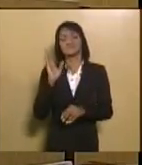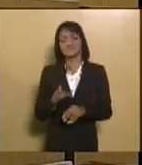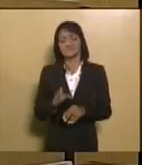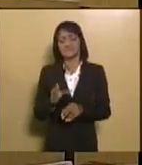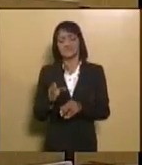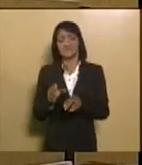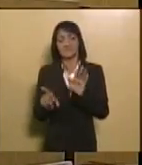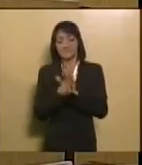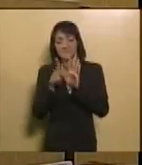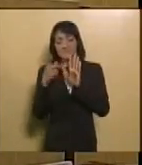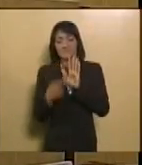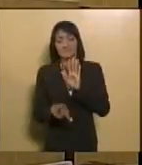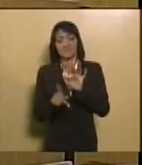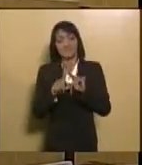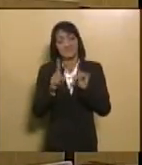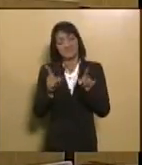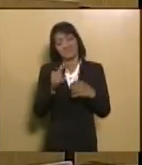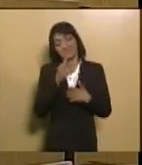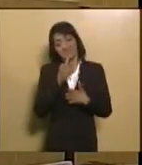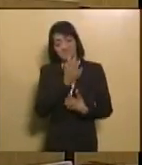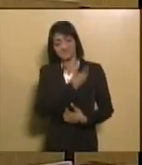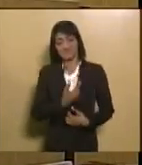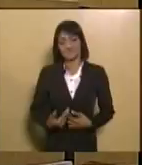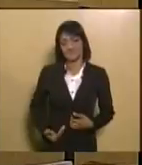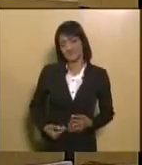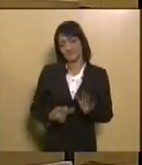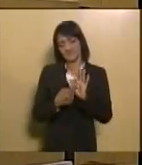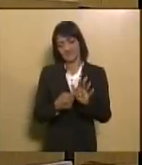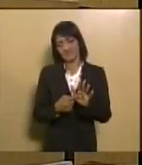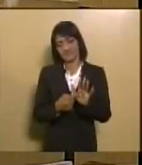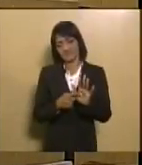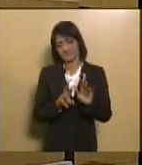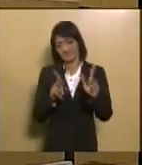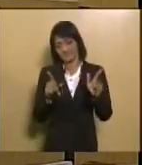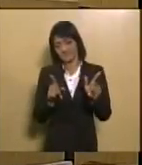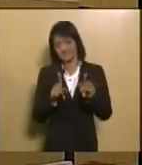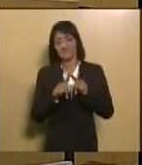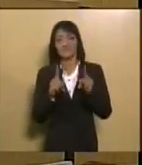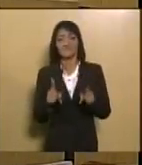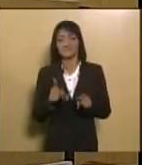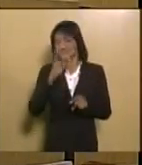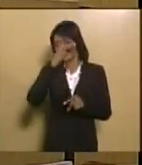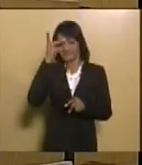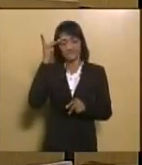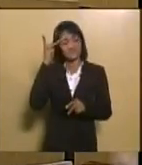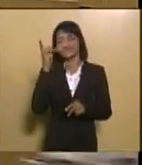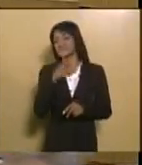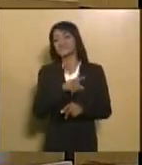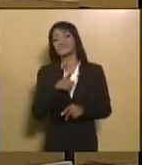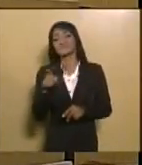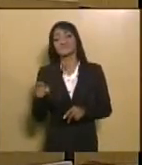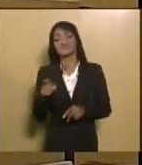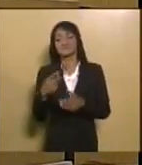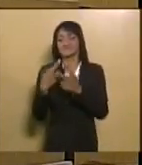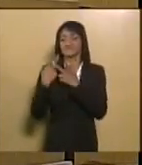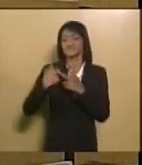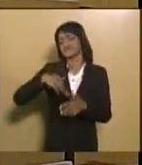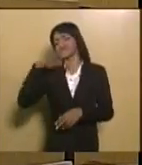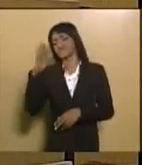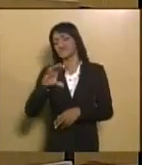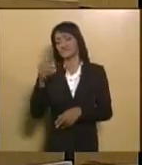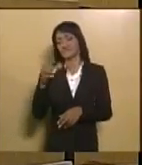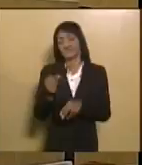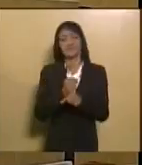onde, infelizmente, por mais que o governo diga o contrário, e essas pessoas que estão comandando o Estado há mais de 10